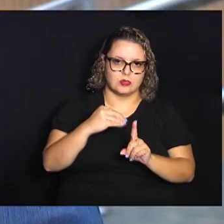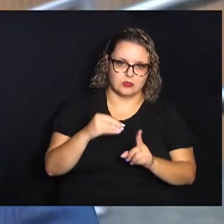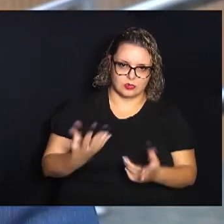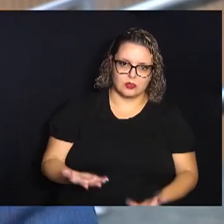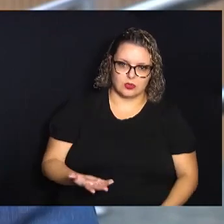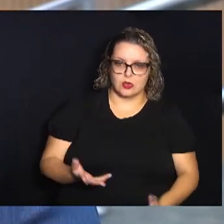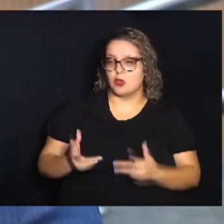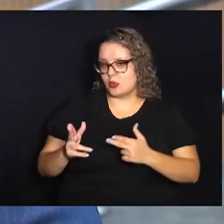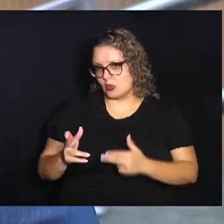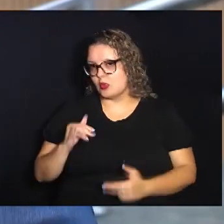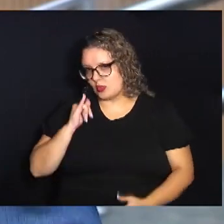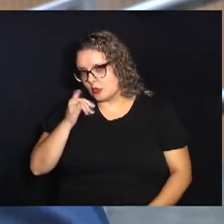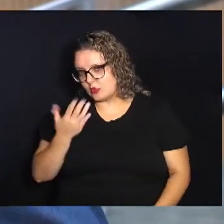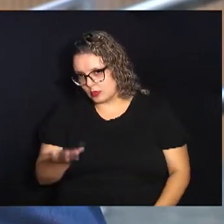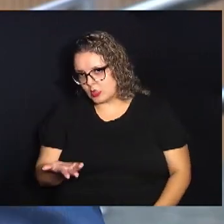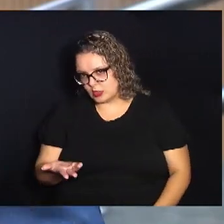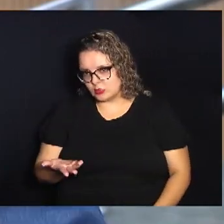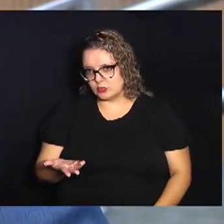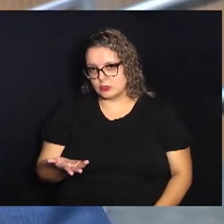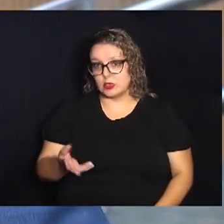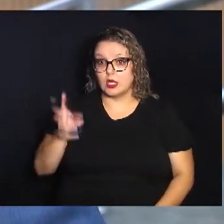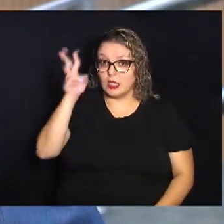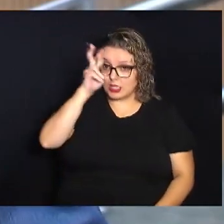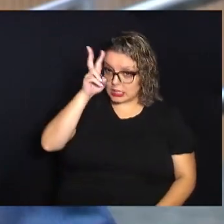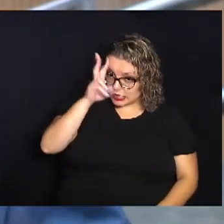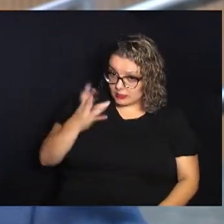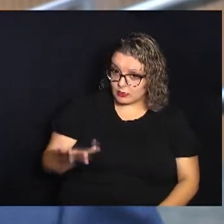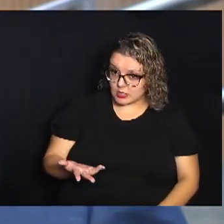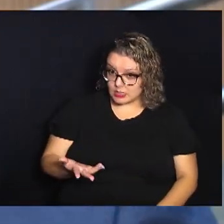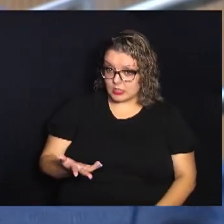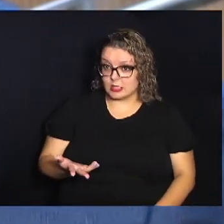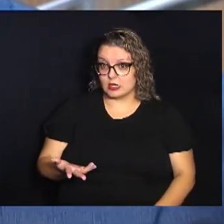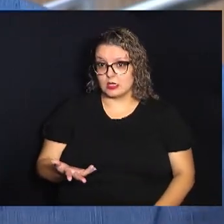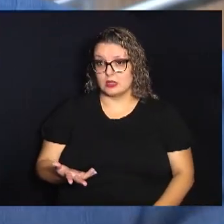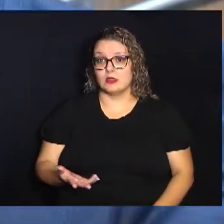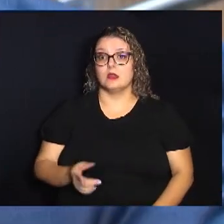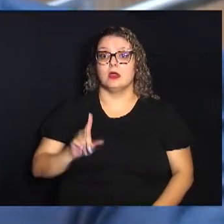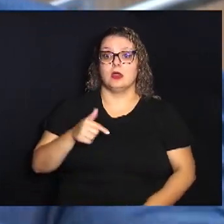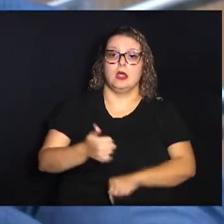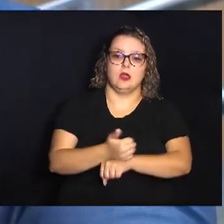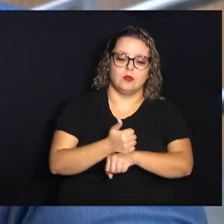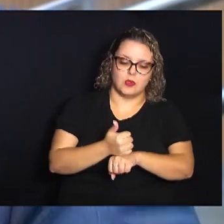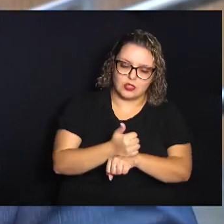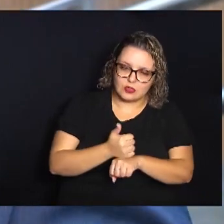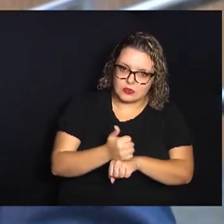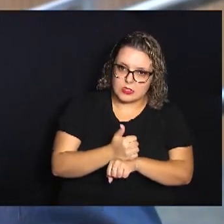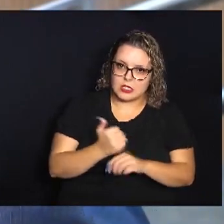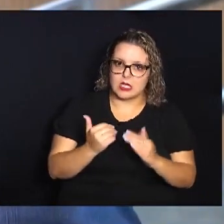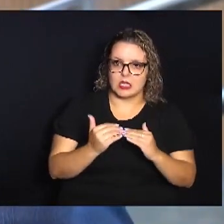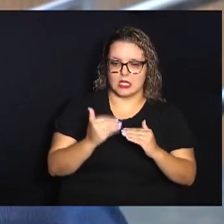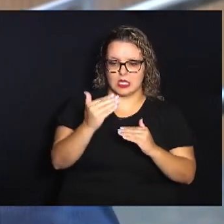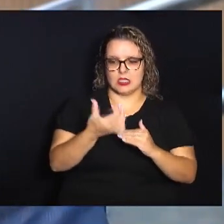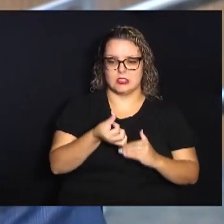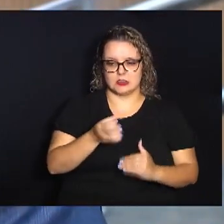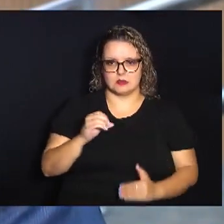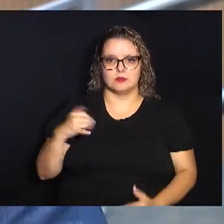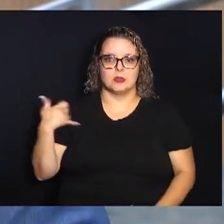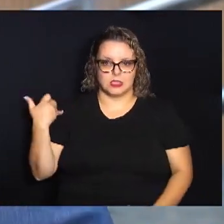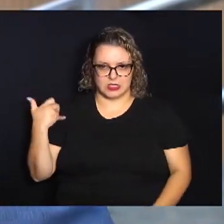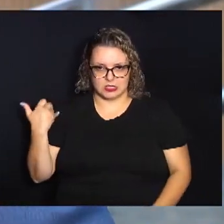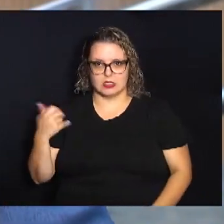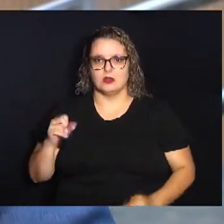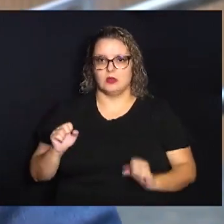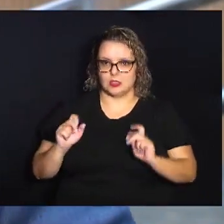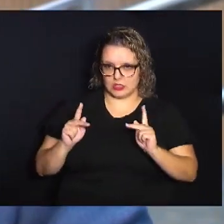como você bem colocou aqui. Lembrando que são assim atletas acima de 60 anos,